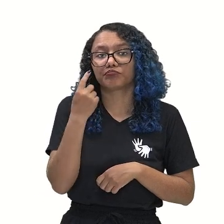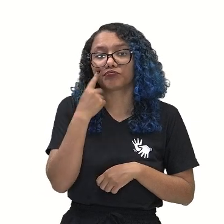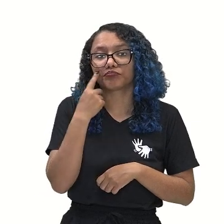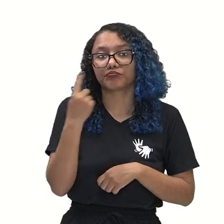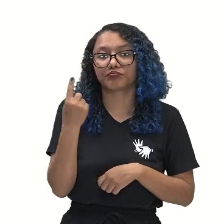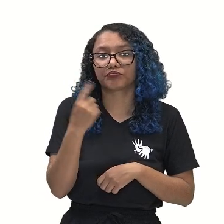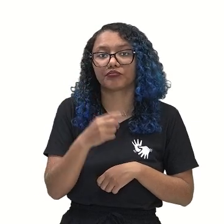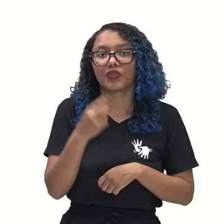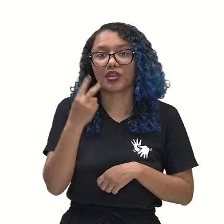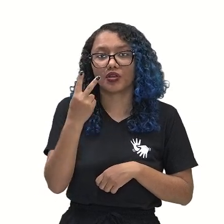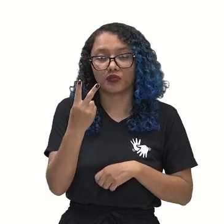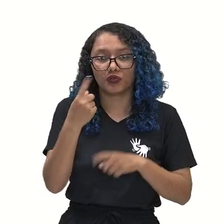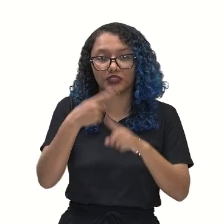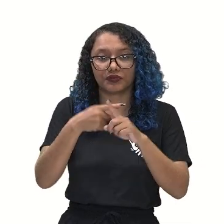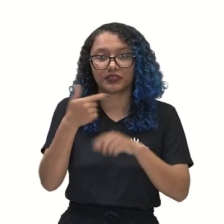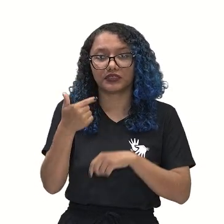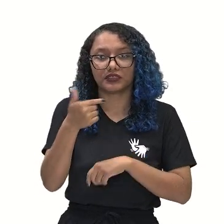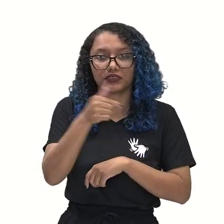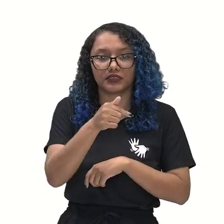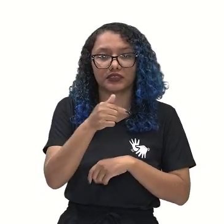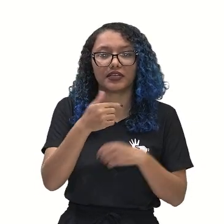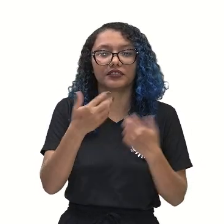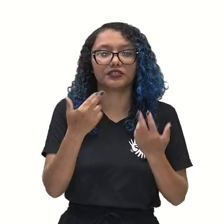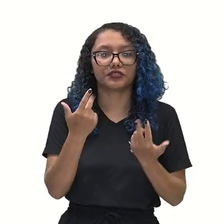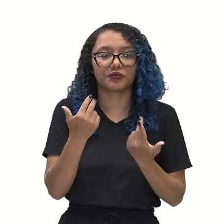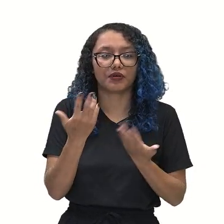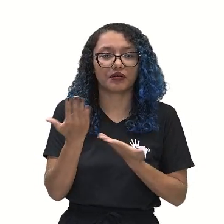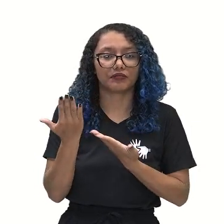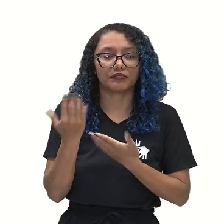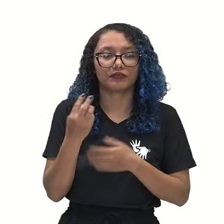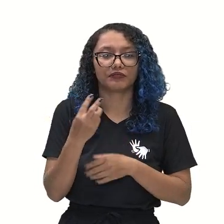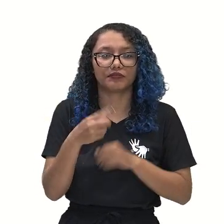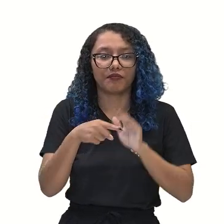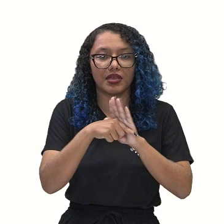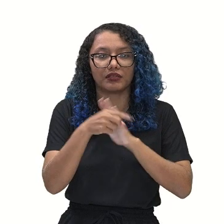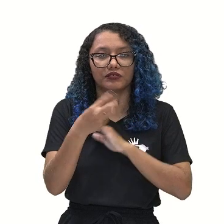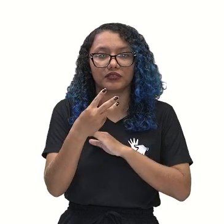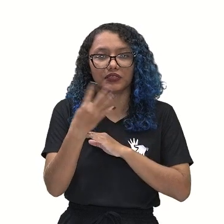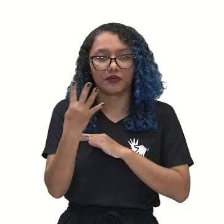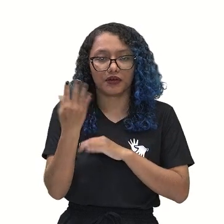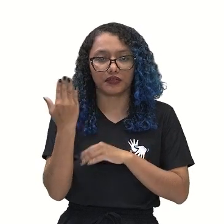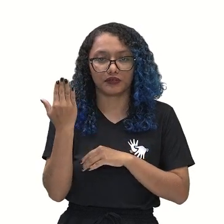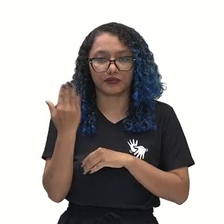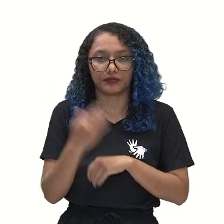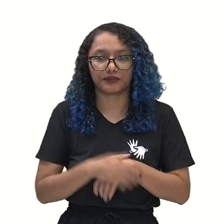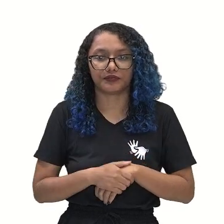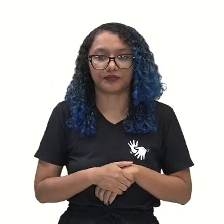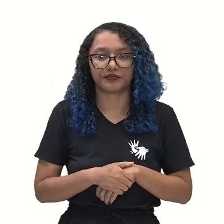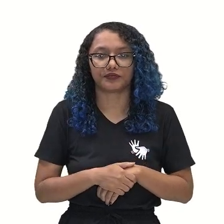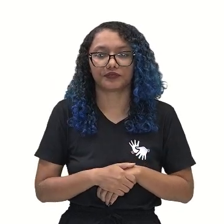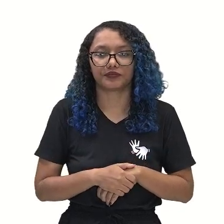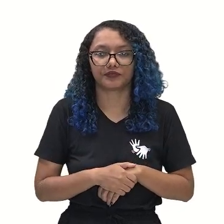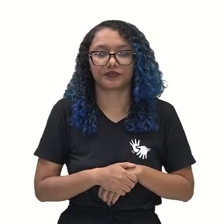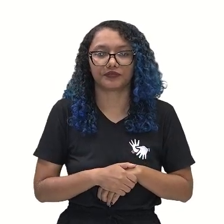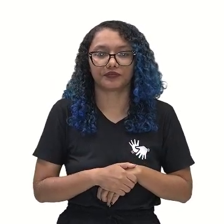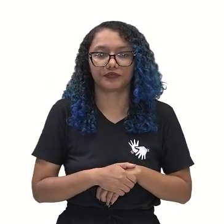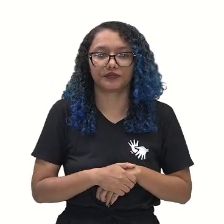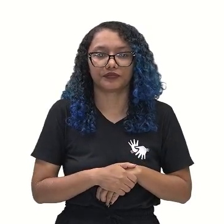2 vezes 1 são 2 e 1, 3. Olha como ficou a primeira equação. Agora vamos somar com